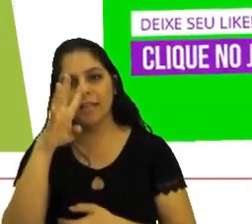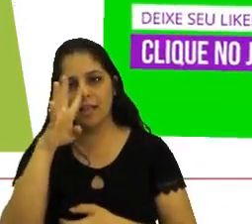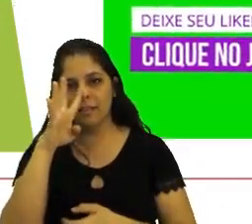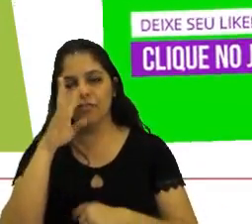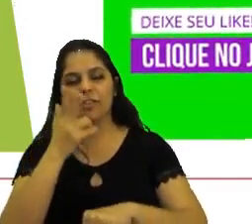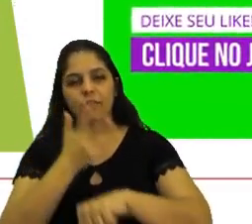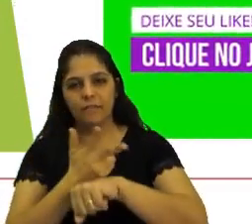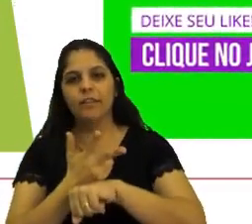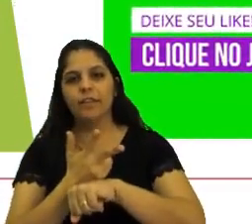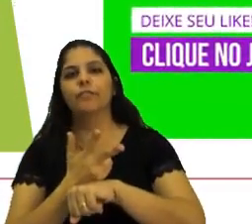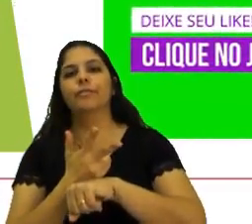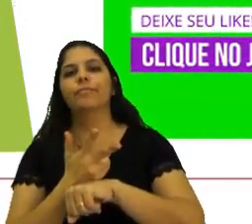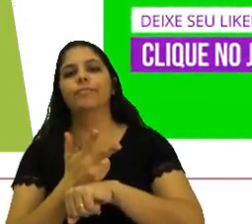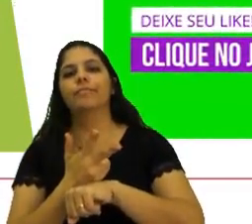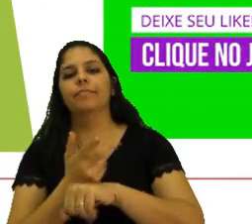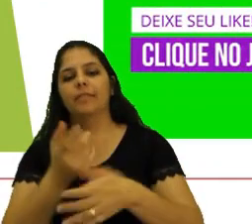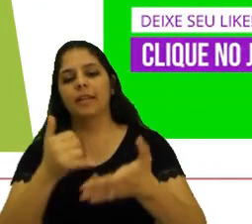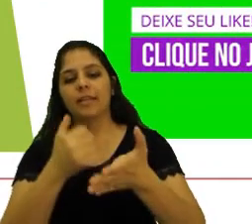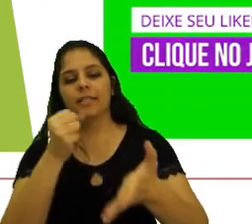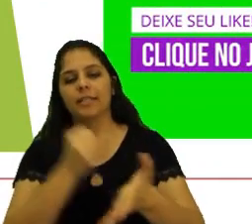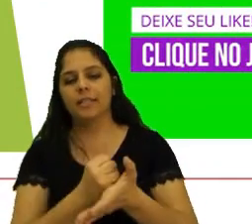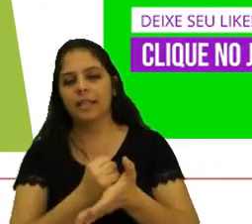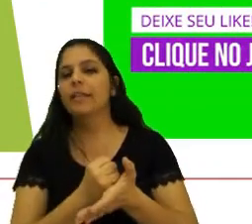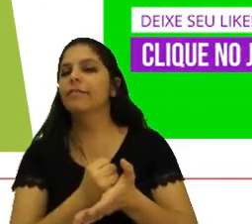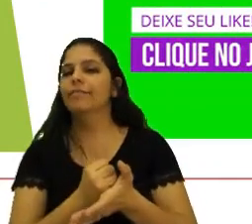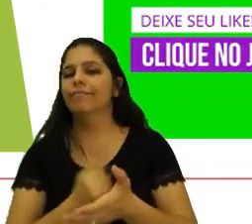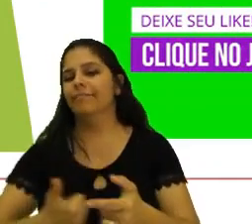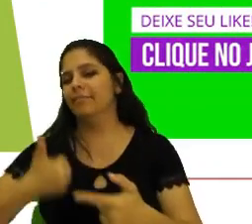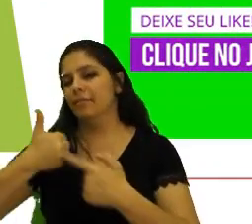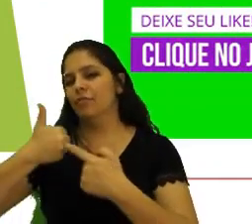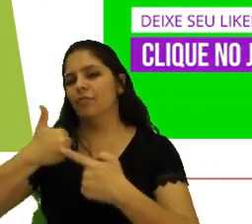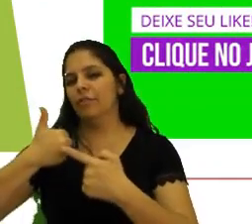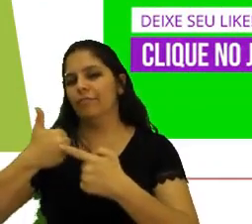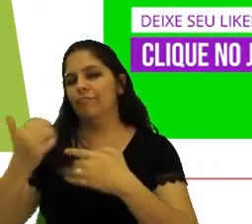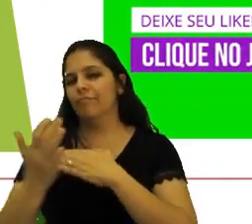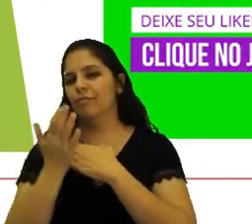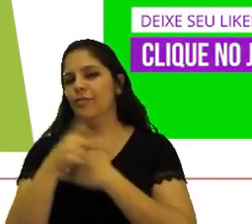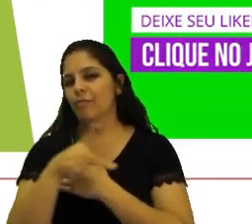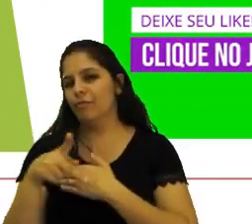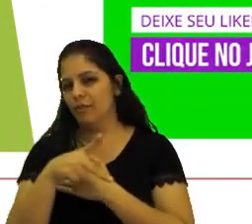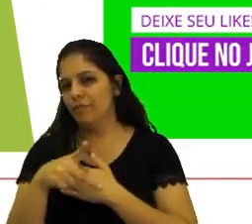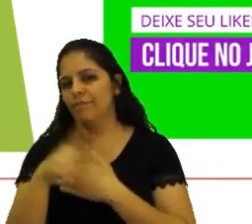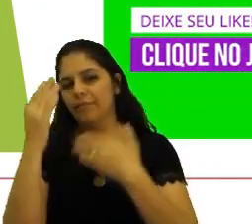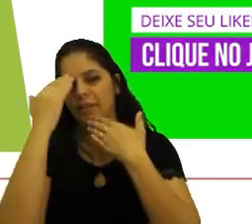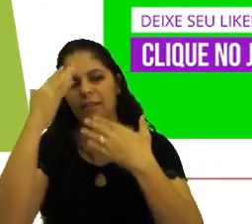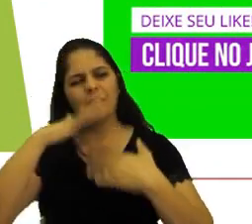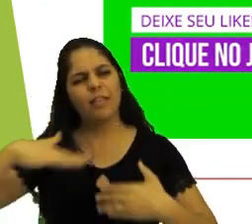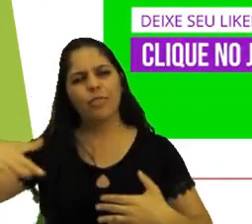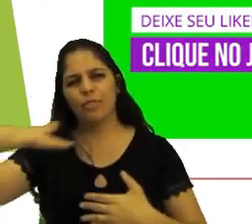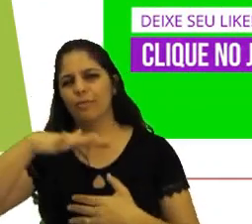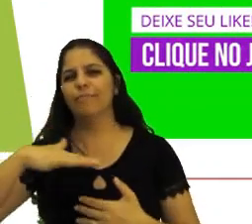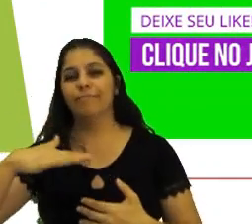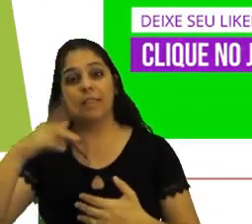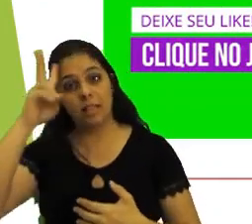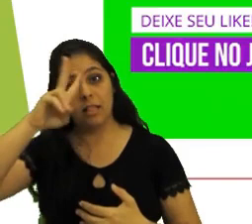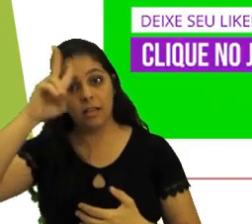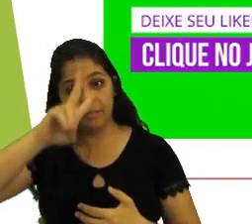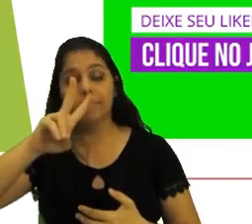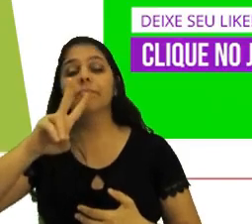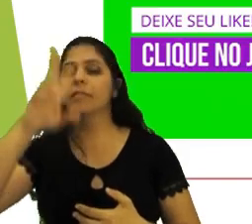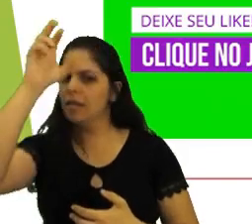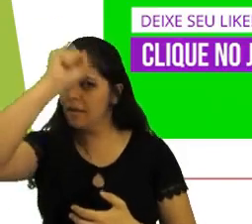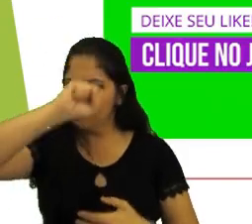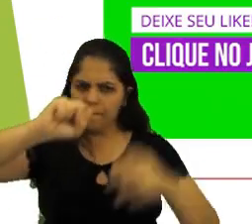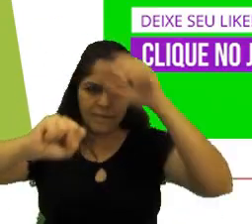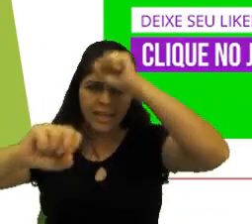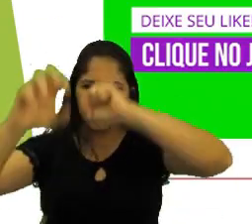tá? Se inscrevam no canal, dá um joinha, ajuda o professor, tá? E agradeço a todos aí. E lembre-se, para poder aprender, relembrar